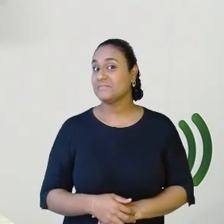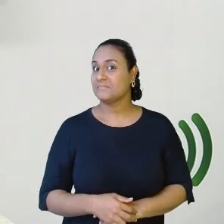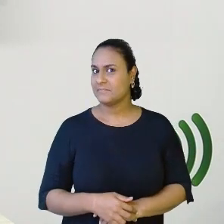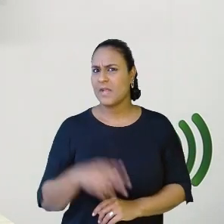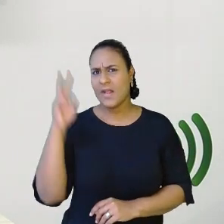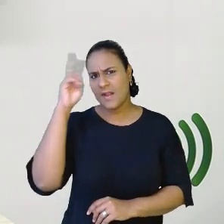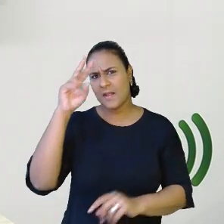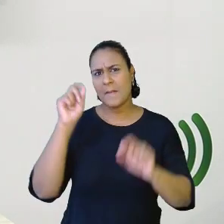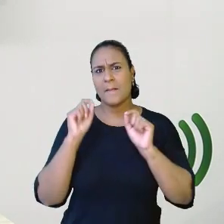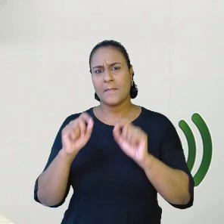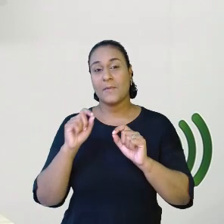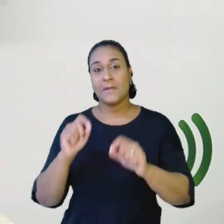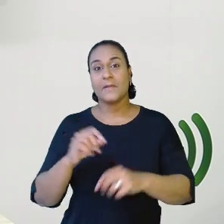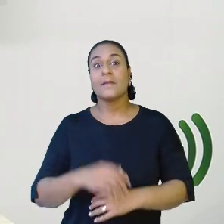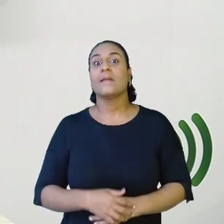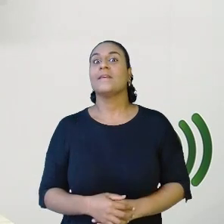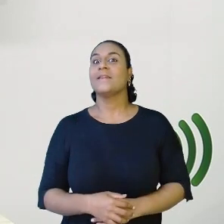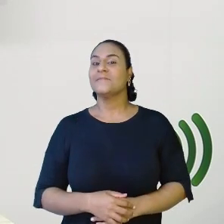Lembra o quê?